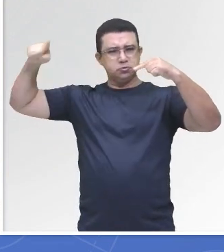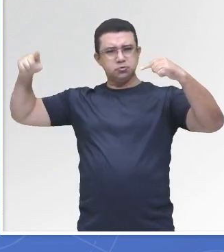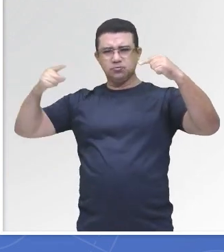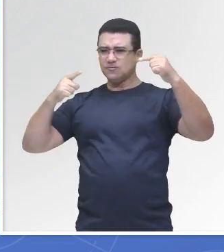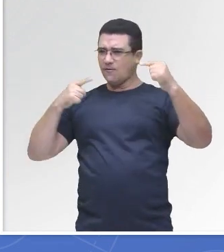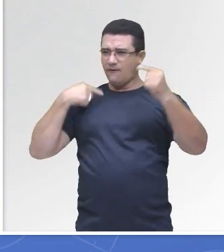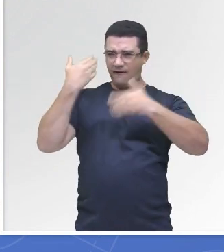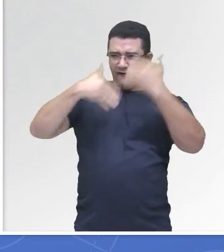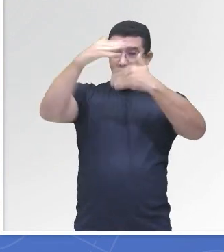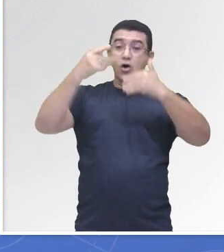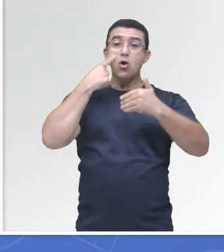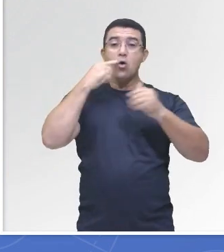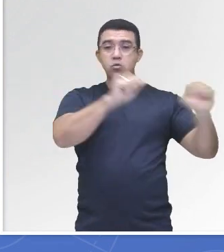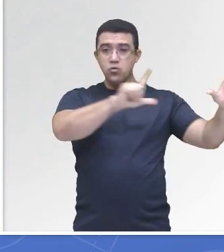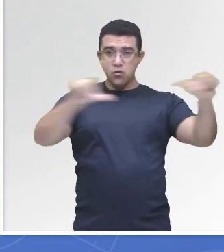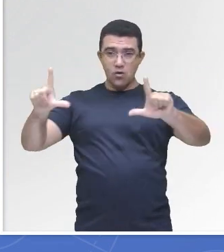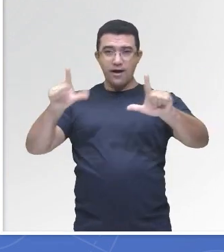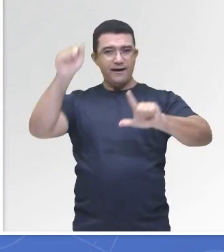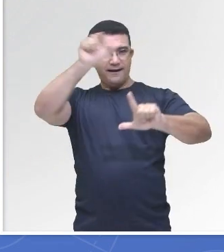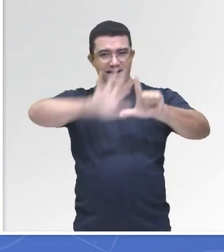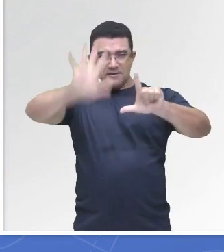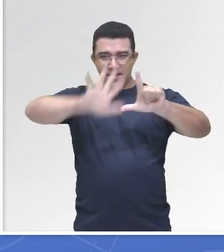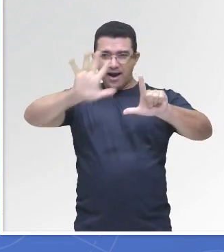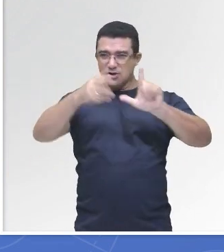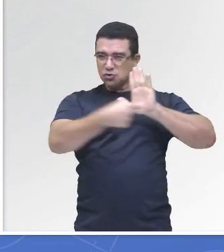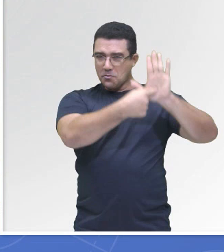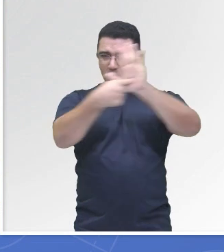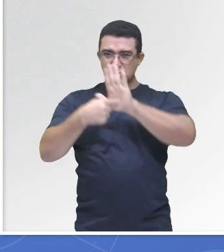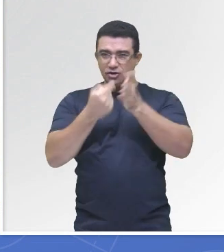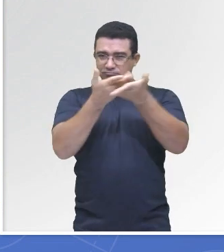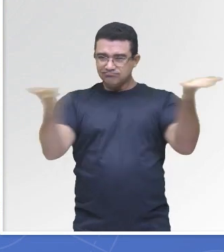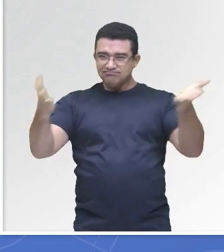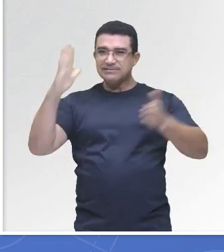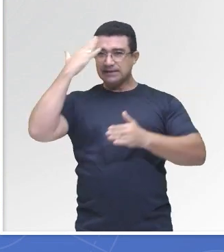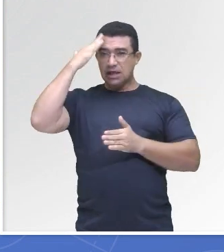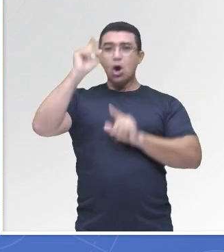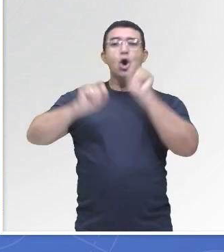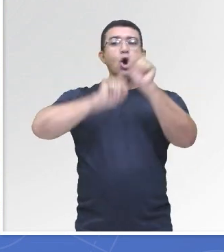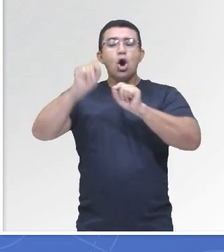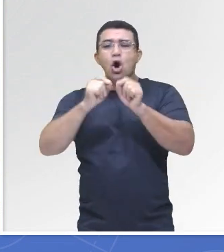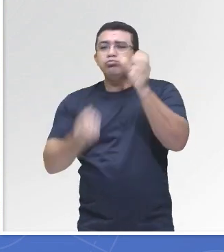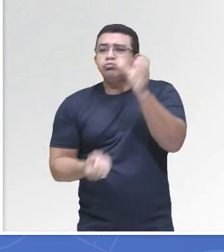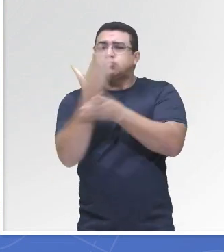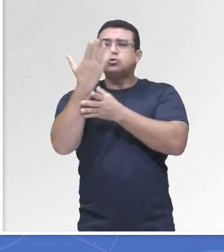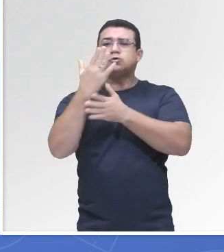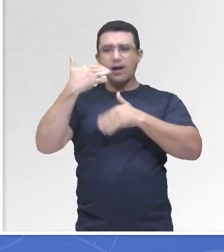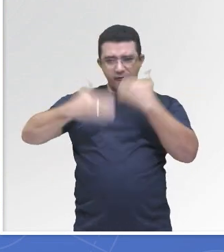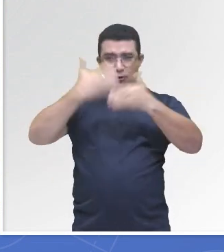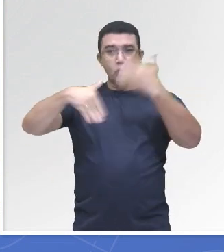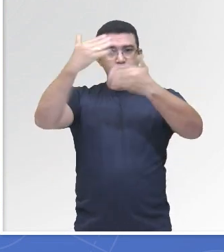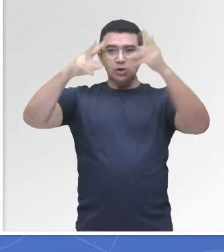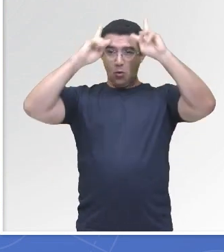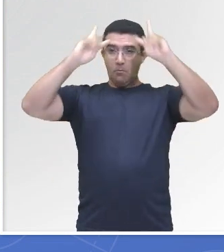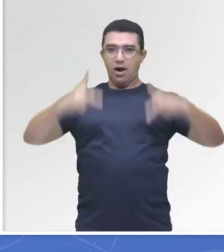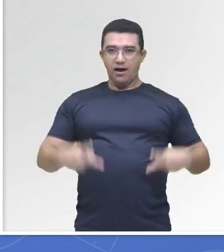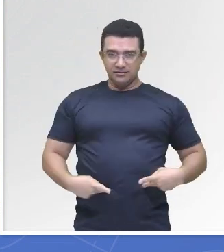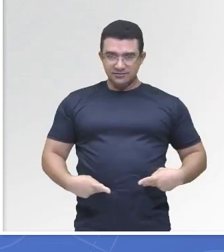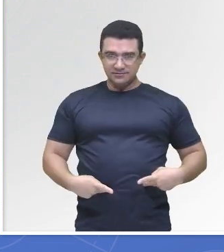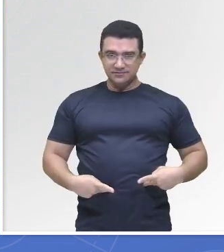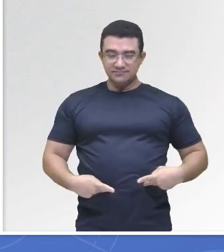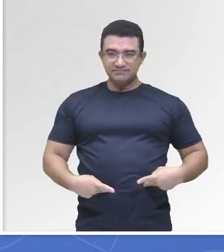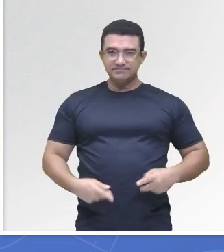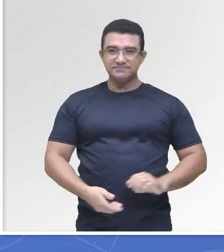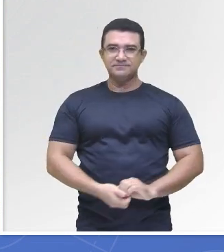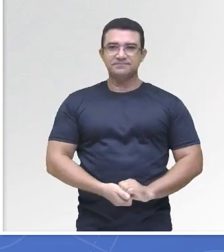uma imagem que vai ajudar a gente a visualizar como se deu essa evolução da espécie humana. Então veja